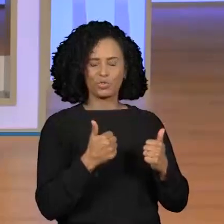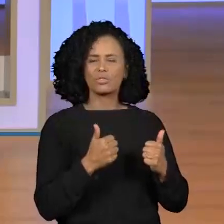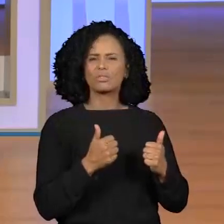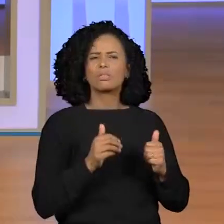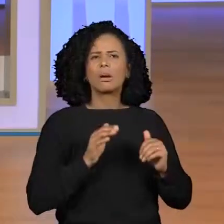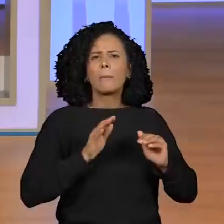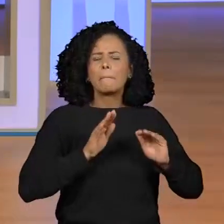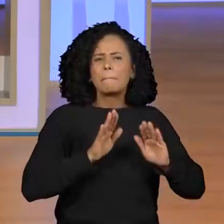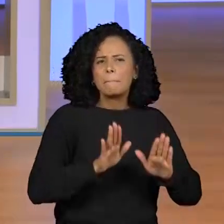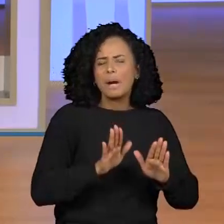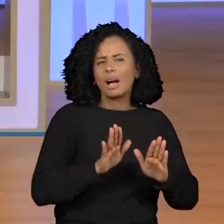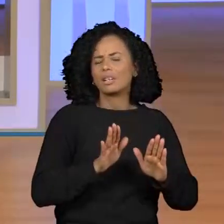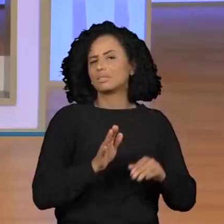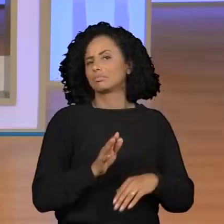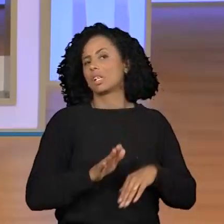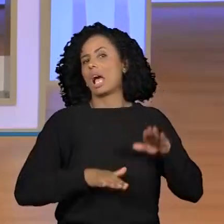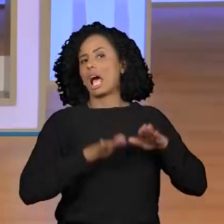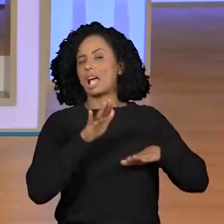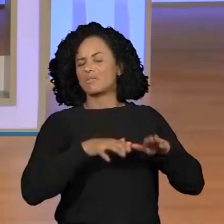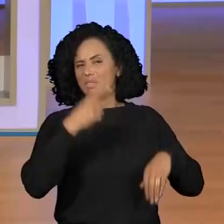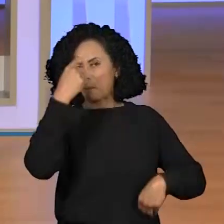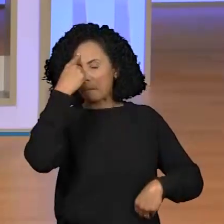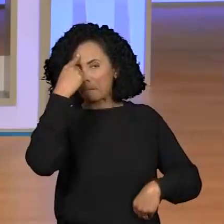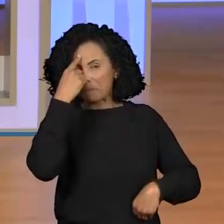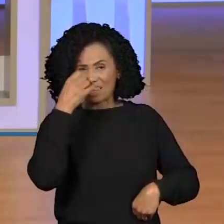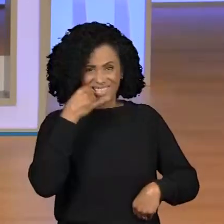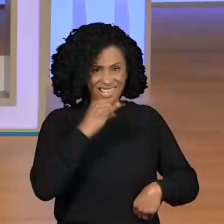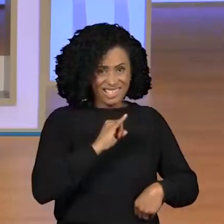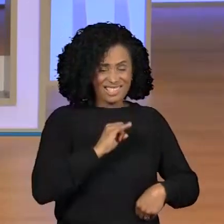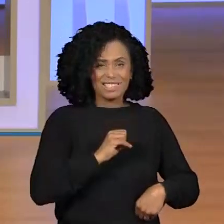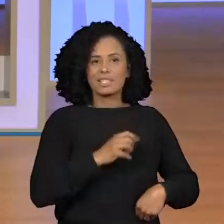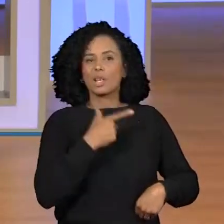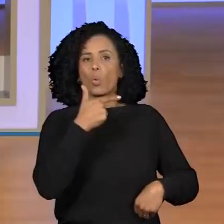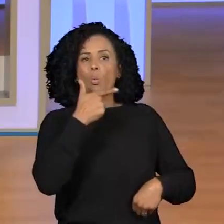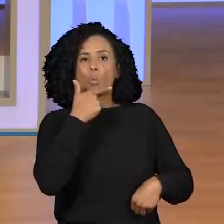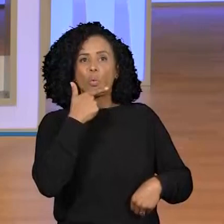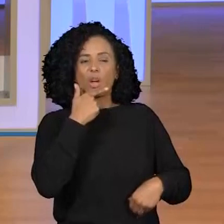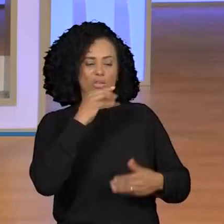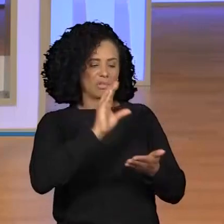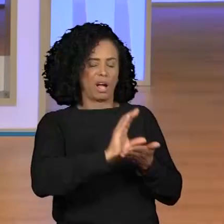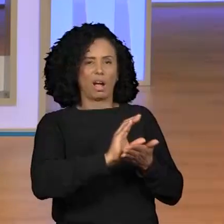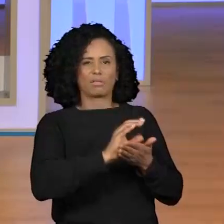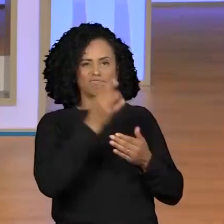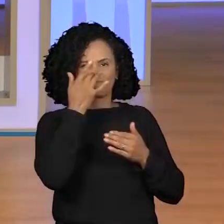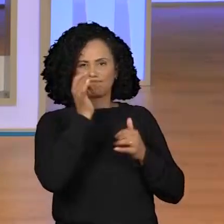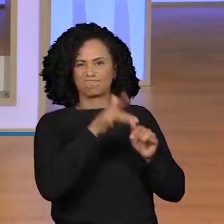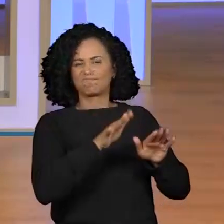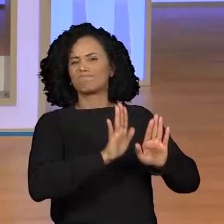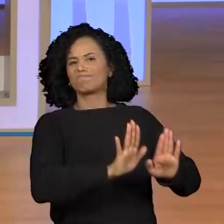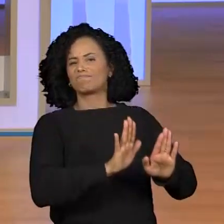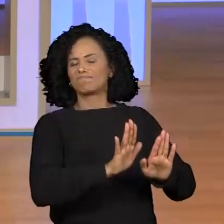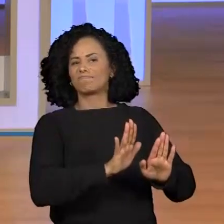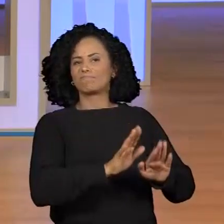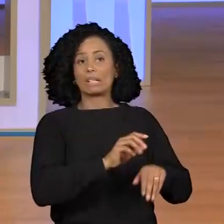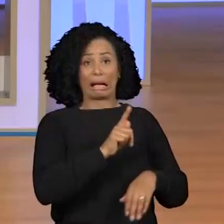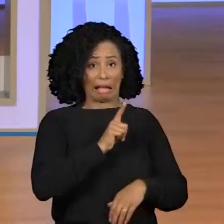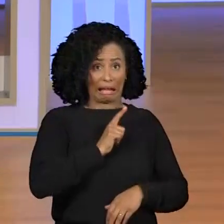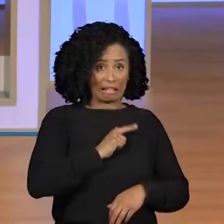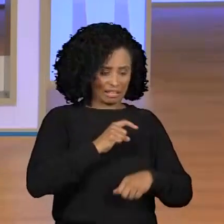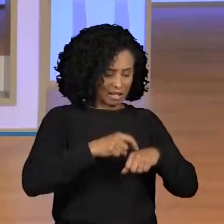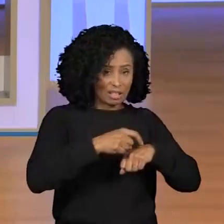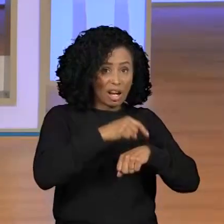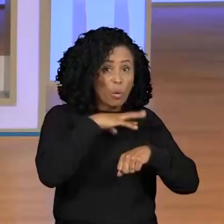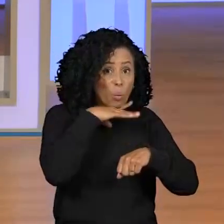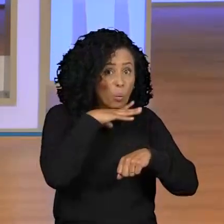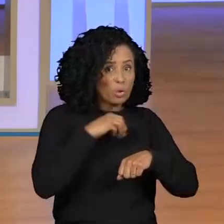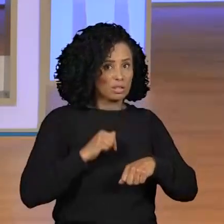esquecido também, vai crescer micro-organismo nele, Li. Vai, exatamente. Vai crescer também micro-organismos nele, principalmente